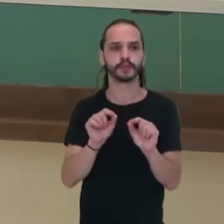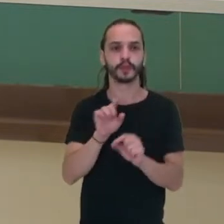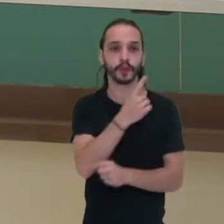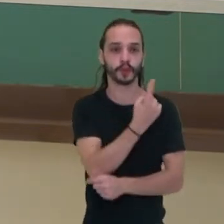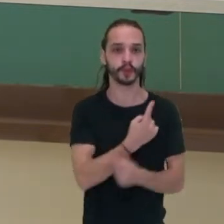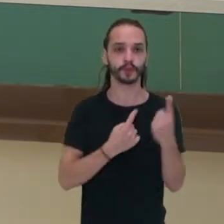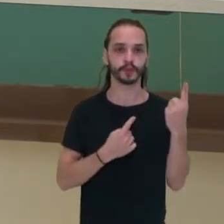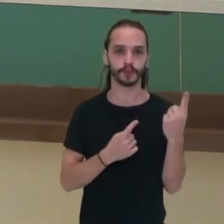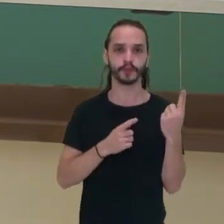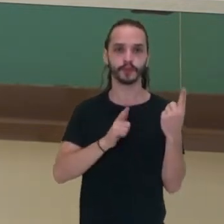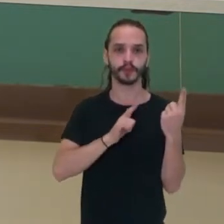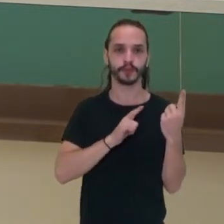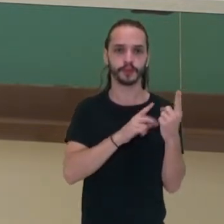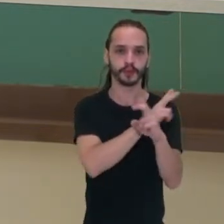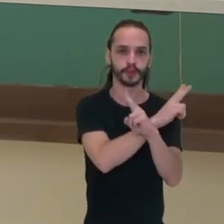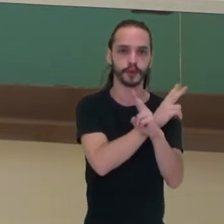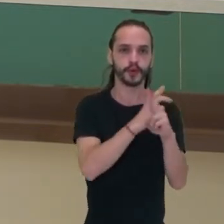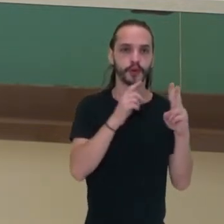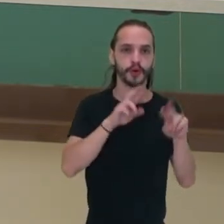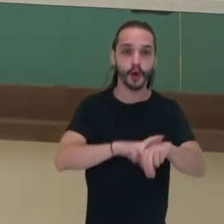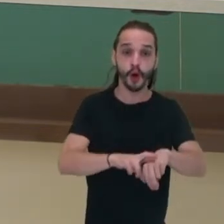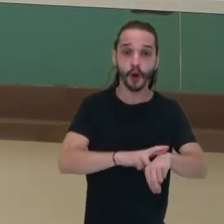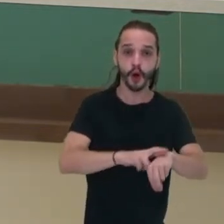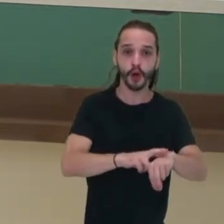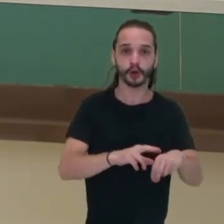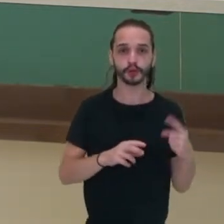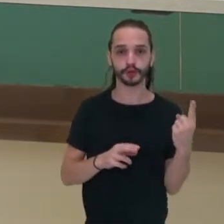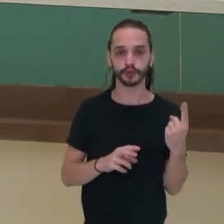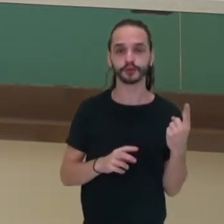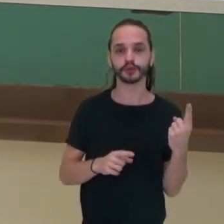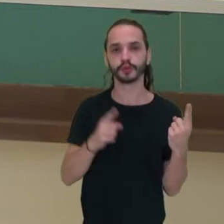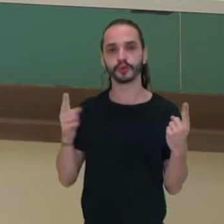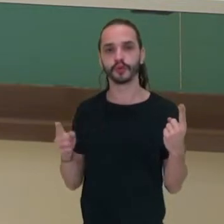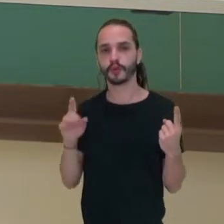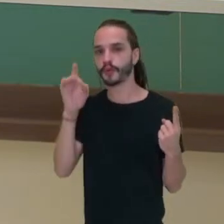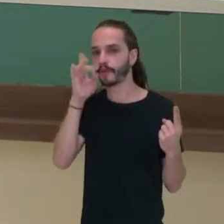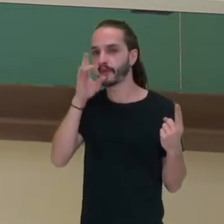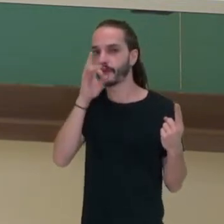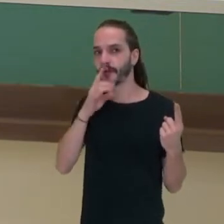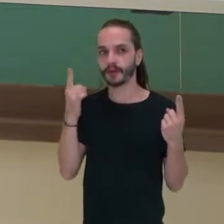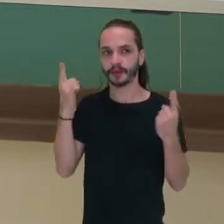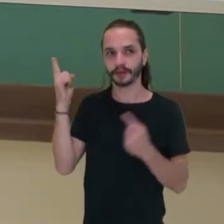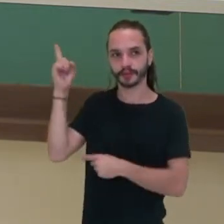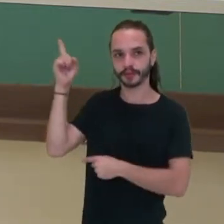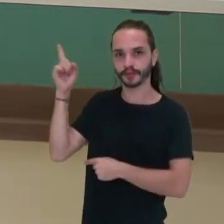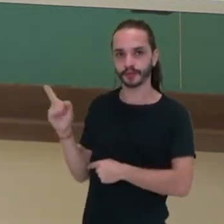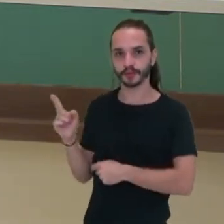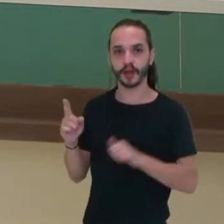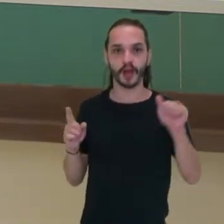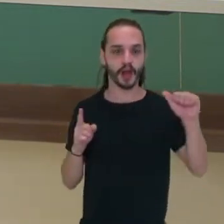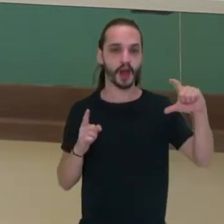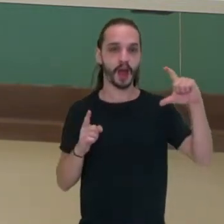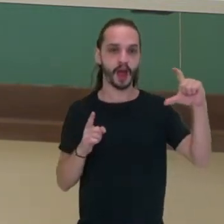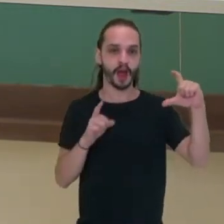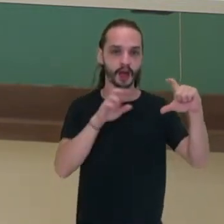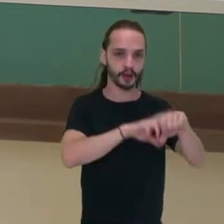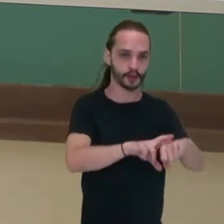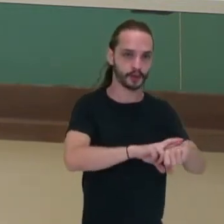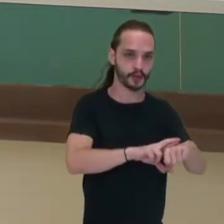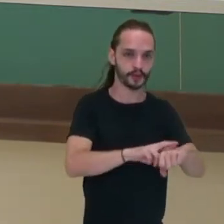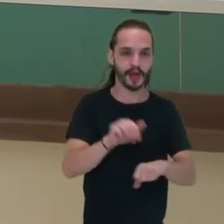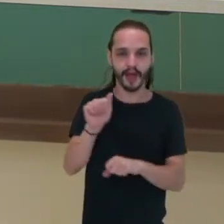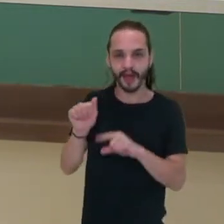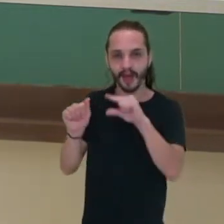está nesse cromossomo roxinho ali e o outro está no cromossomo verdinho. O azão está no roxo, o azinho está no verde, tá? No